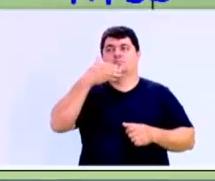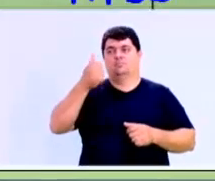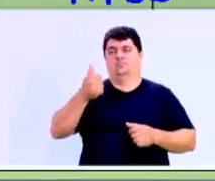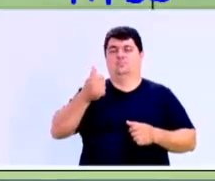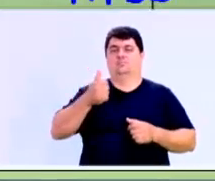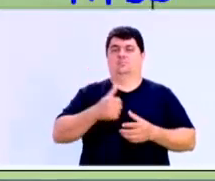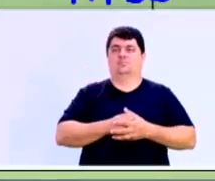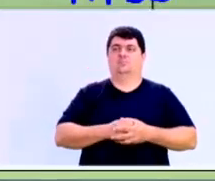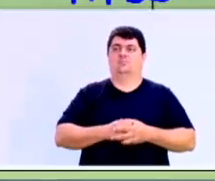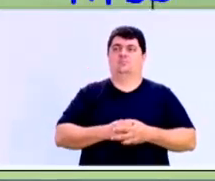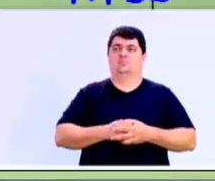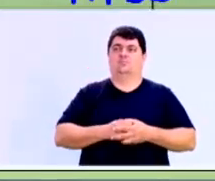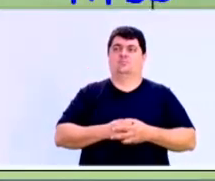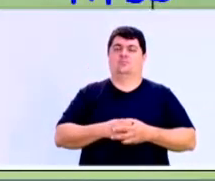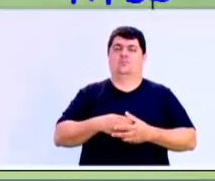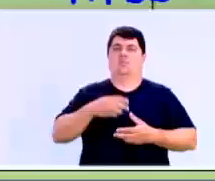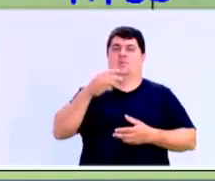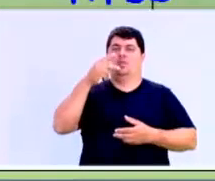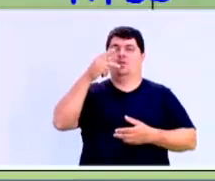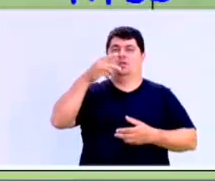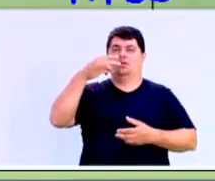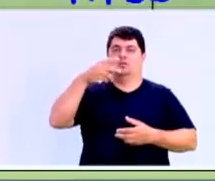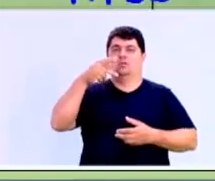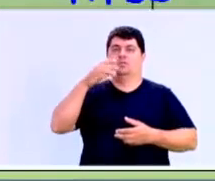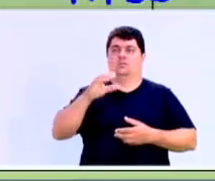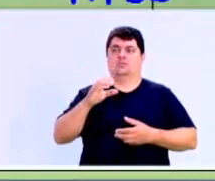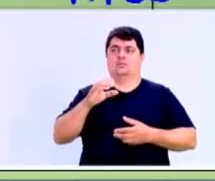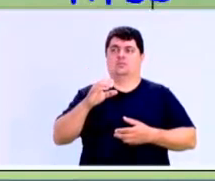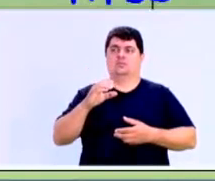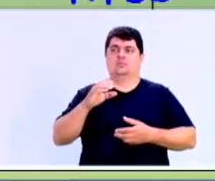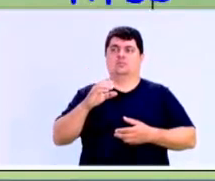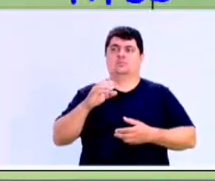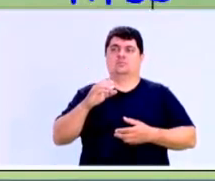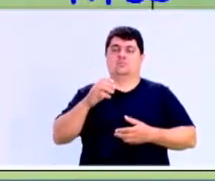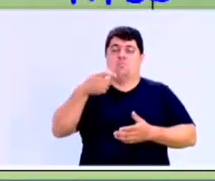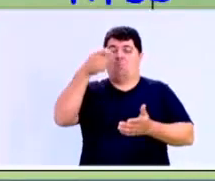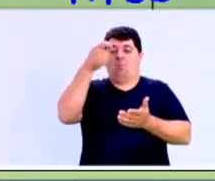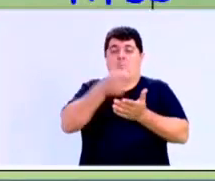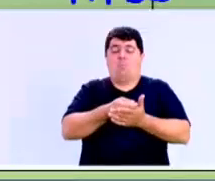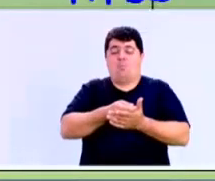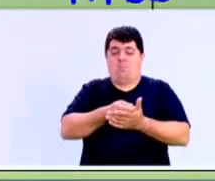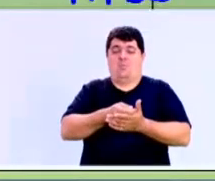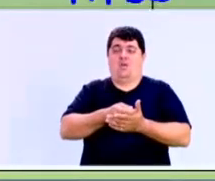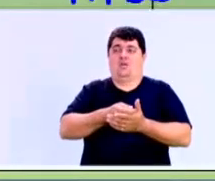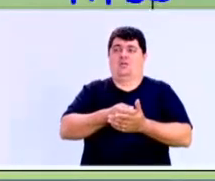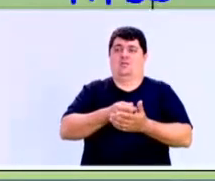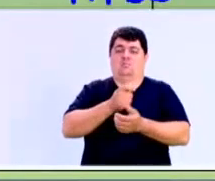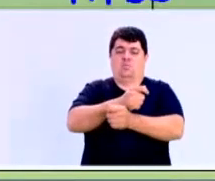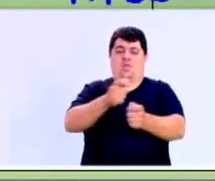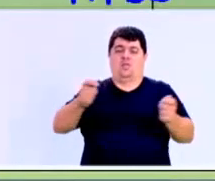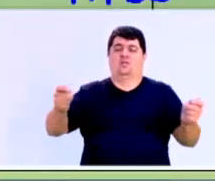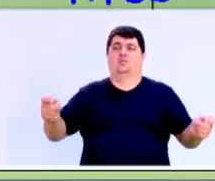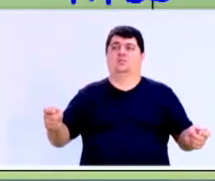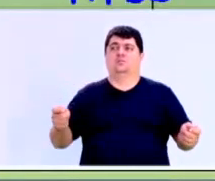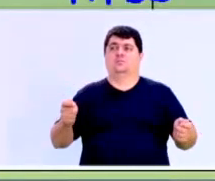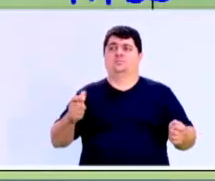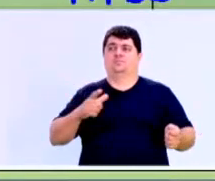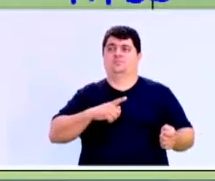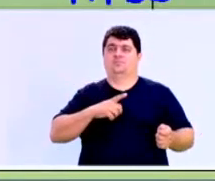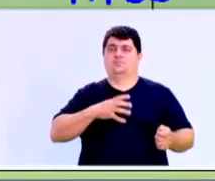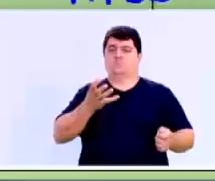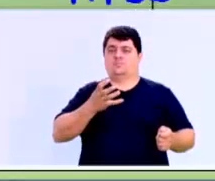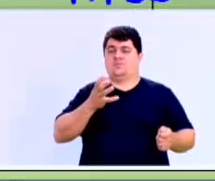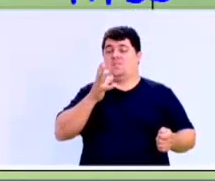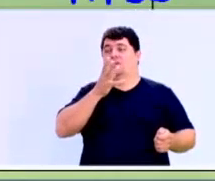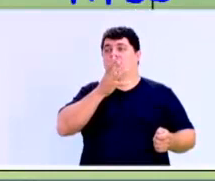Ok? Prazo médio de pagamento de compras. Eu sempre quero que as minhas compras demorem o maior